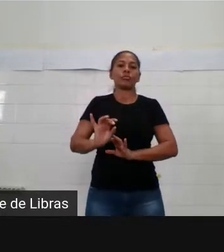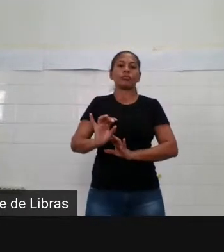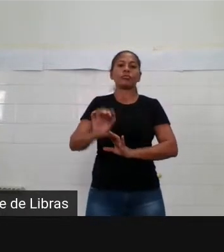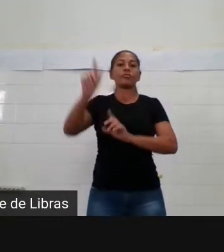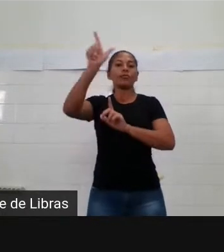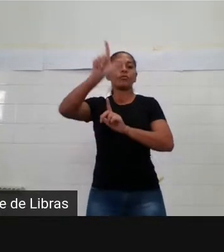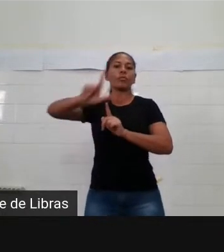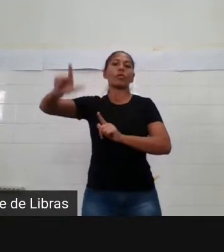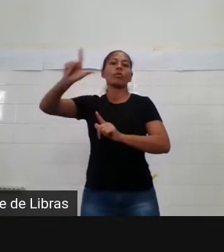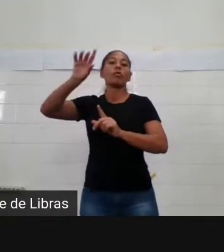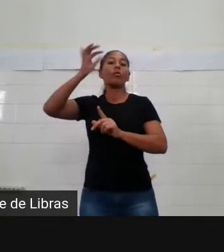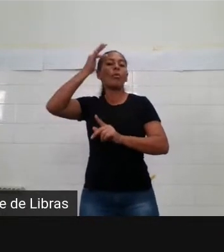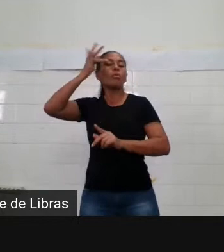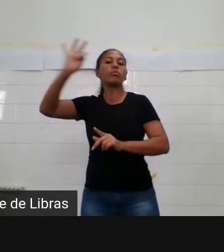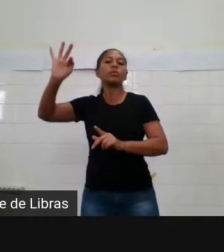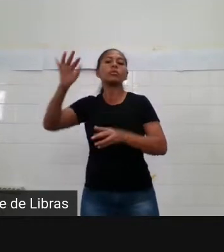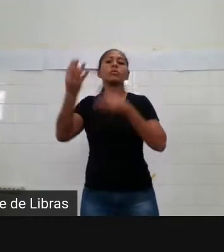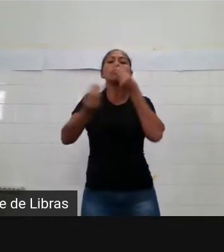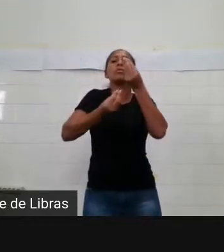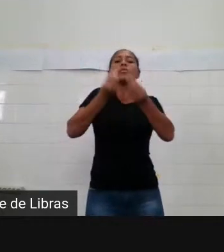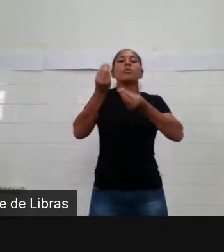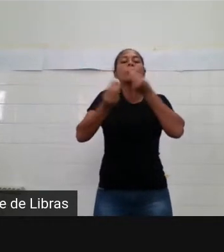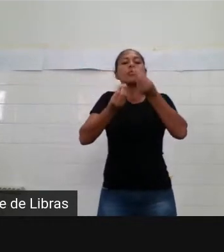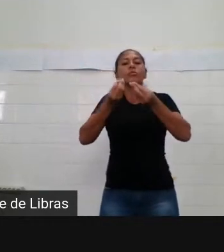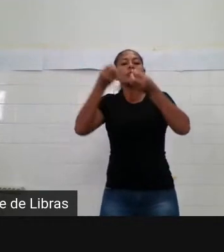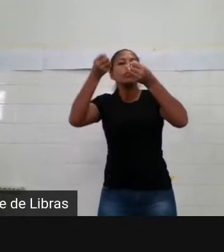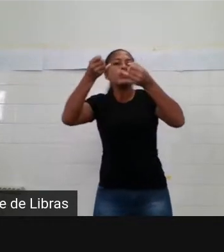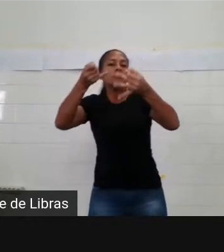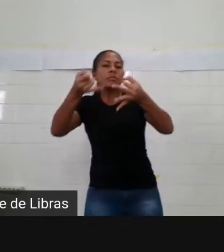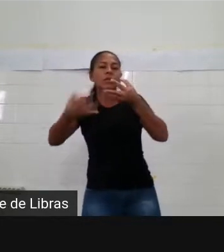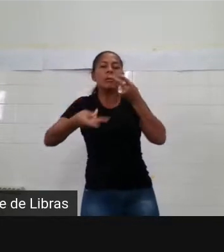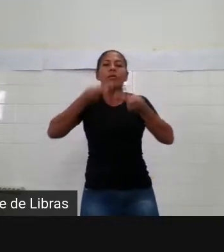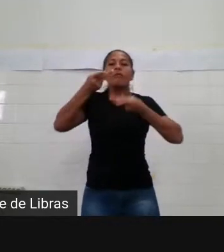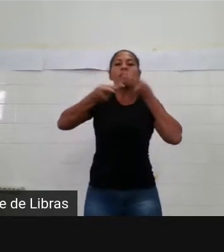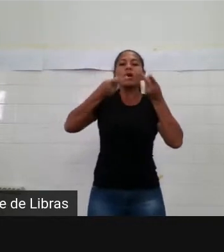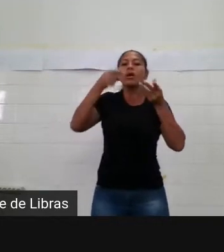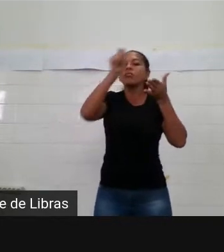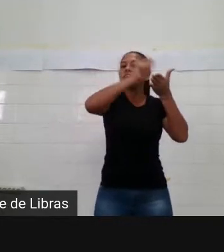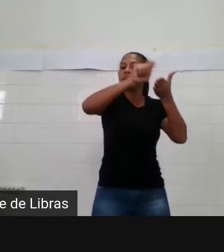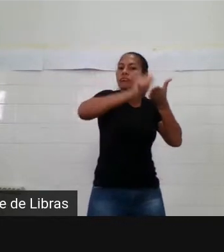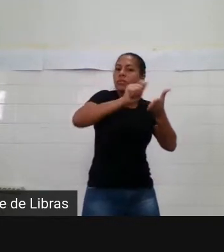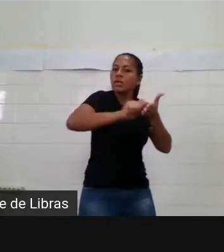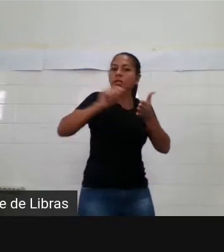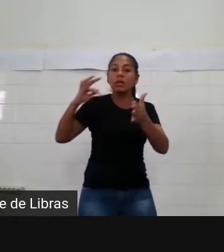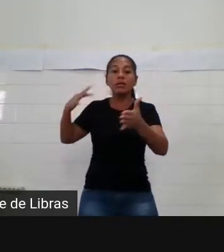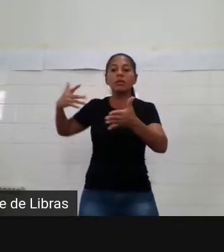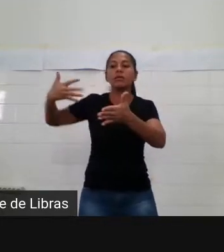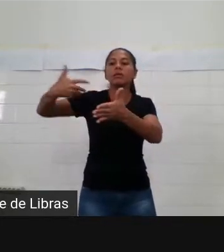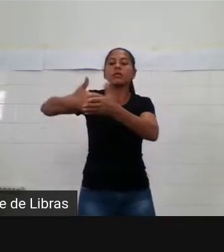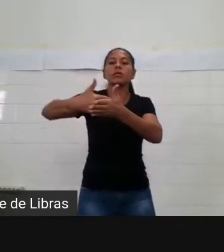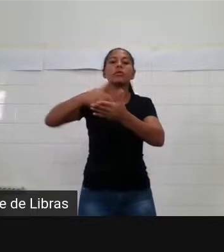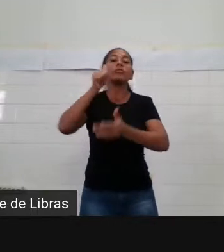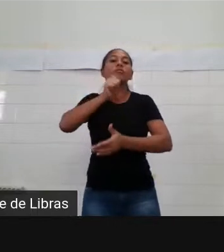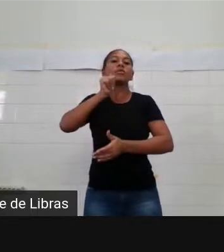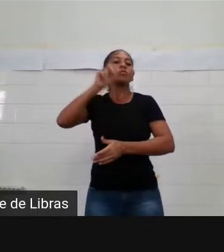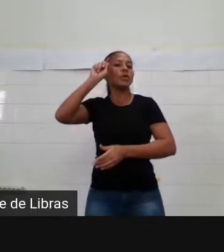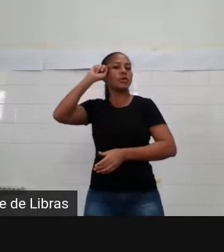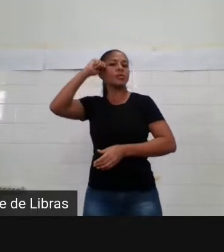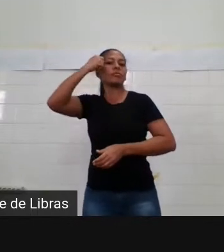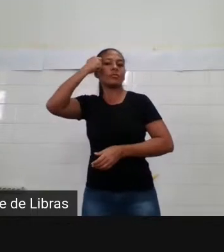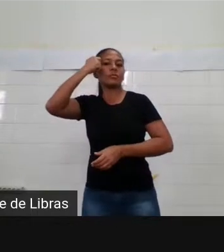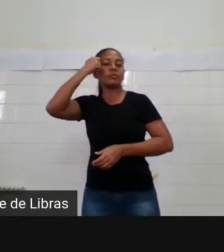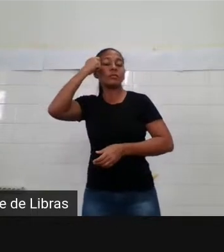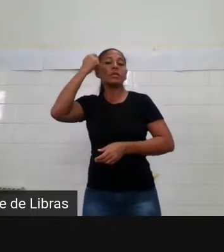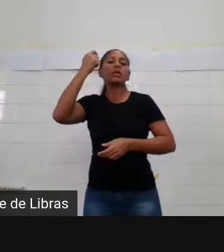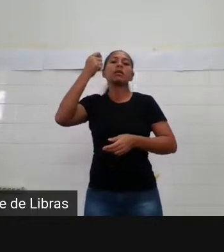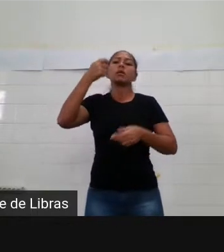que maneira, né, falar da escrita, falar da trajetória de mulheres negras e falar da escrita